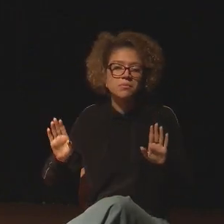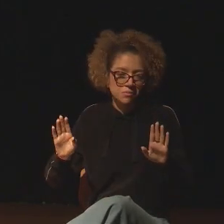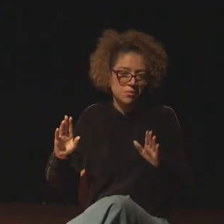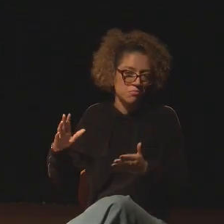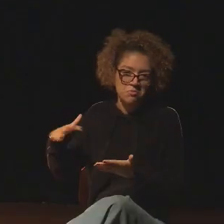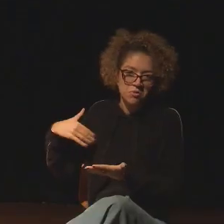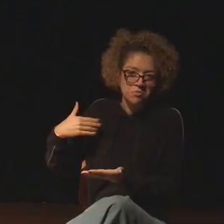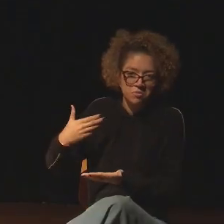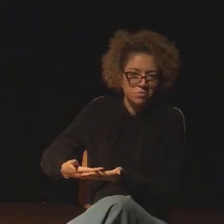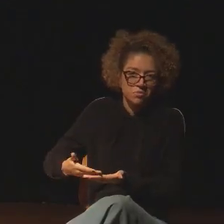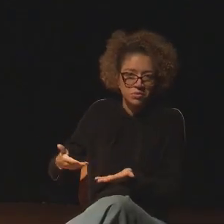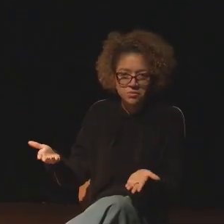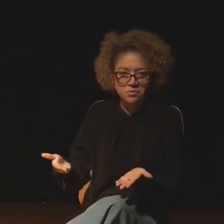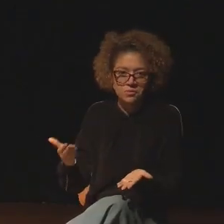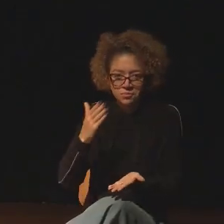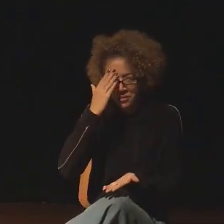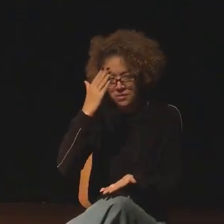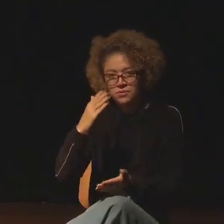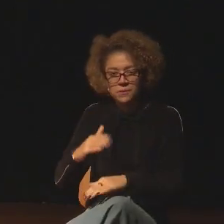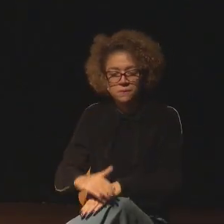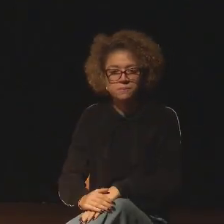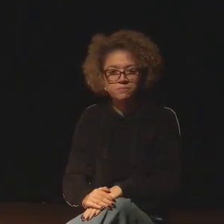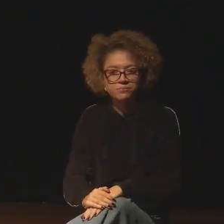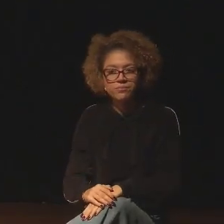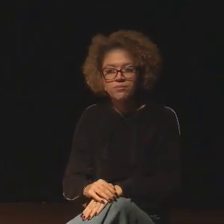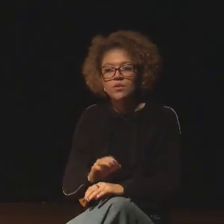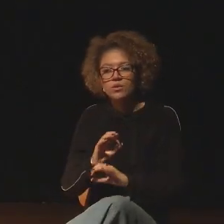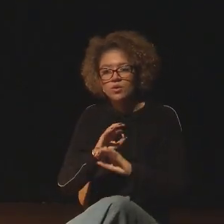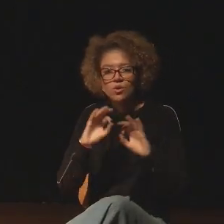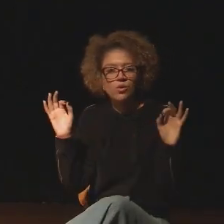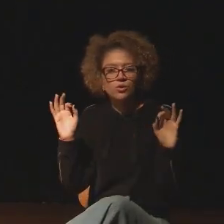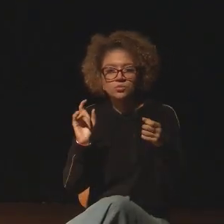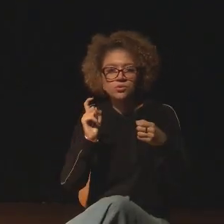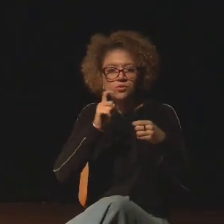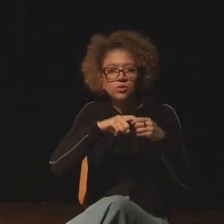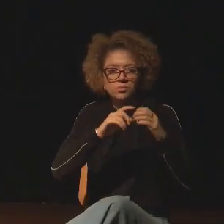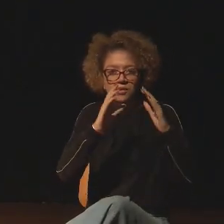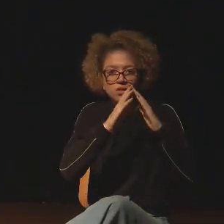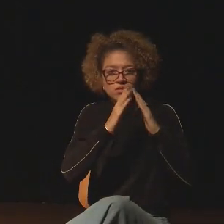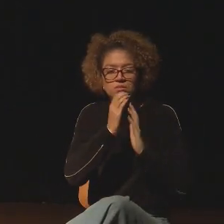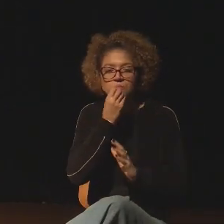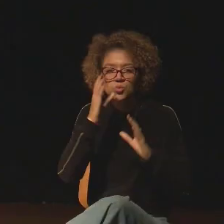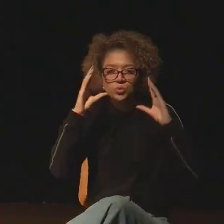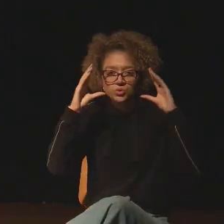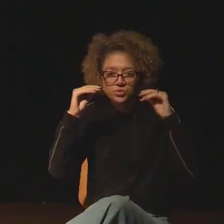todo o processo participativo. Tenham todos um bom retorno e boa noite.